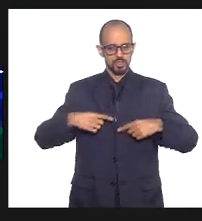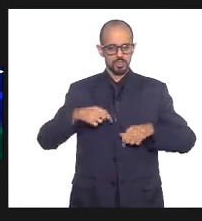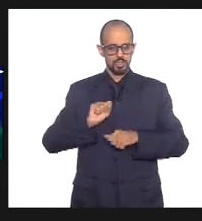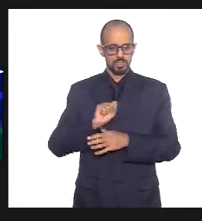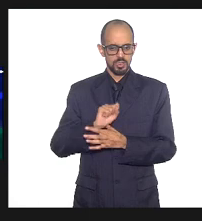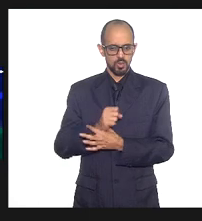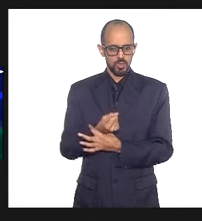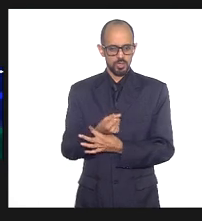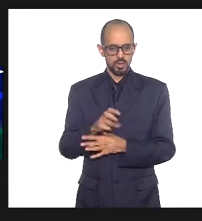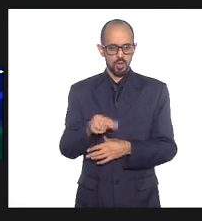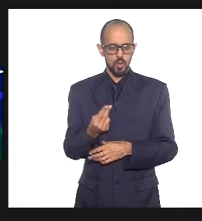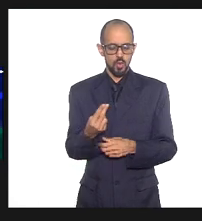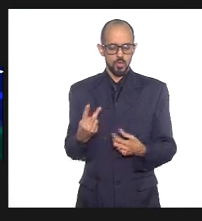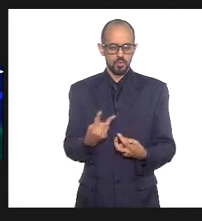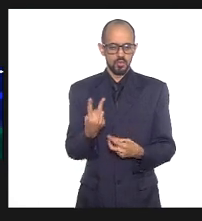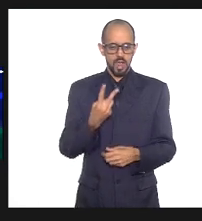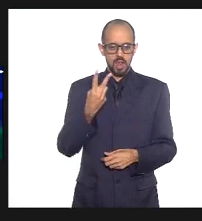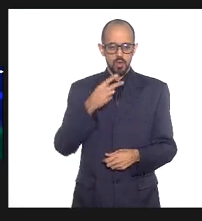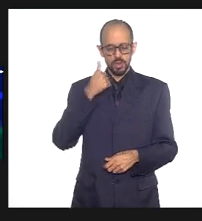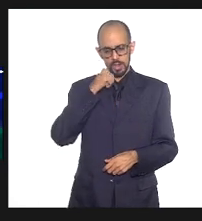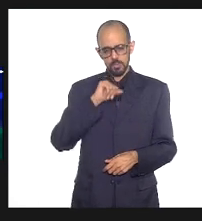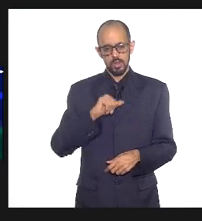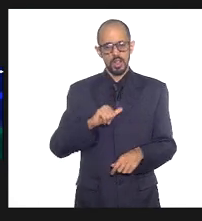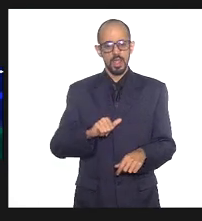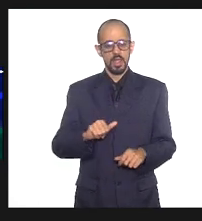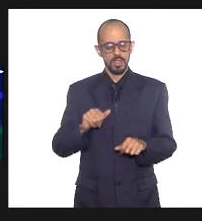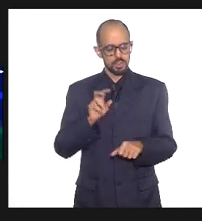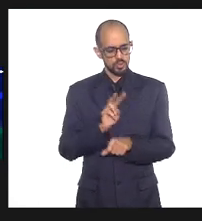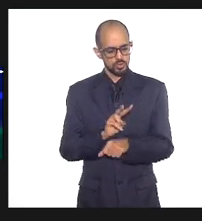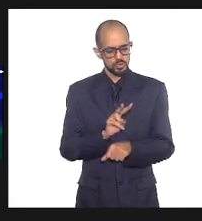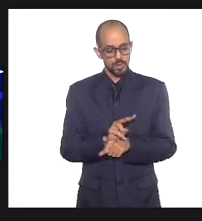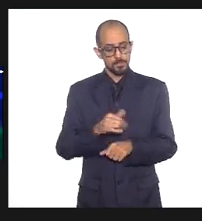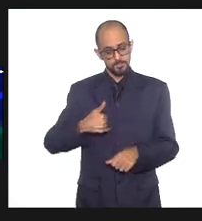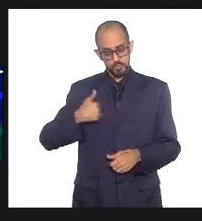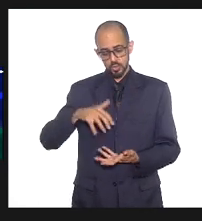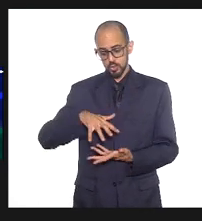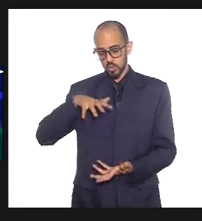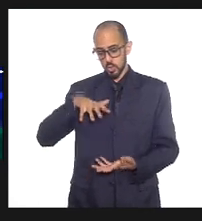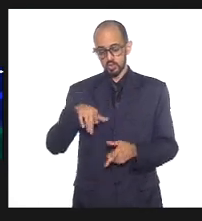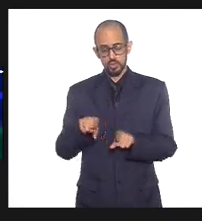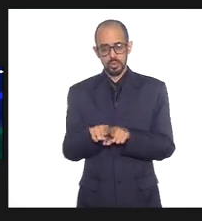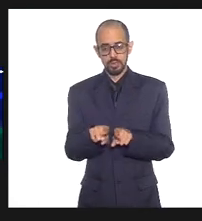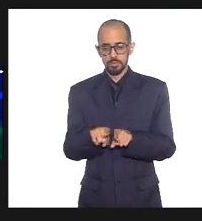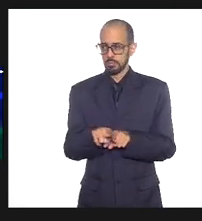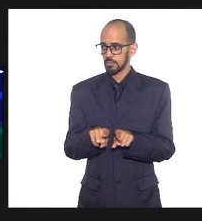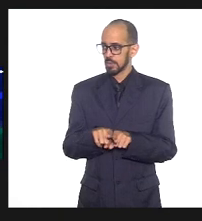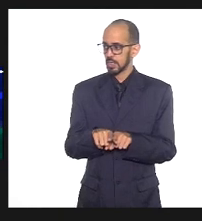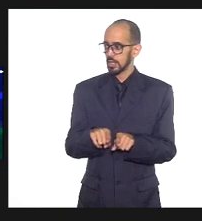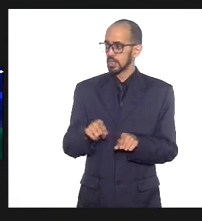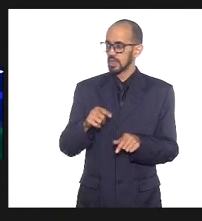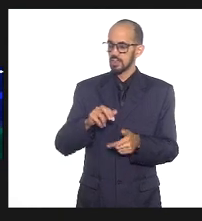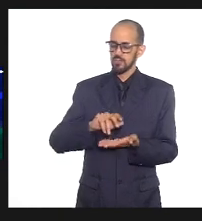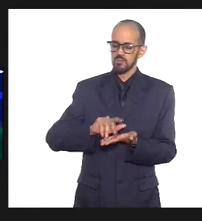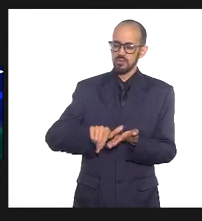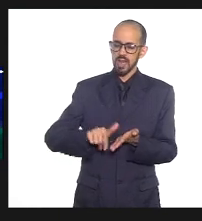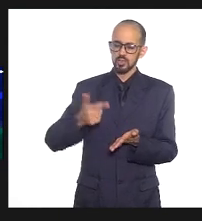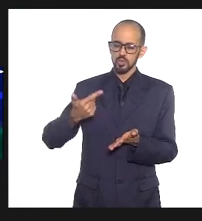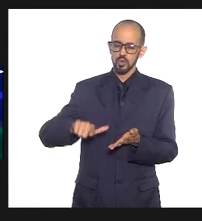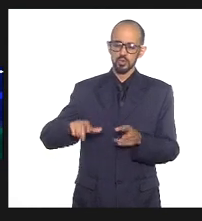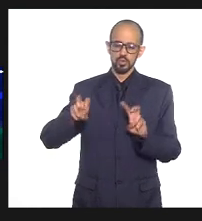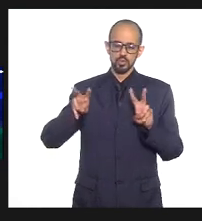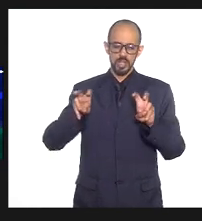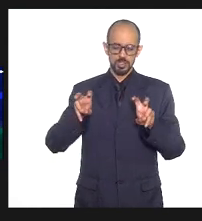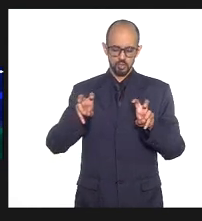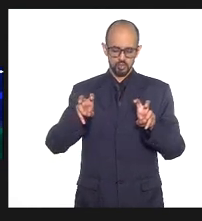seja ela de valorização da mulher, de preservação da mulher, do idoso e tantas outras transversais à nossa